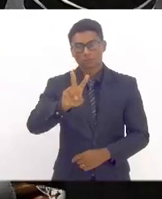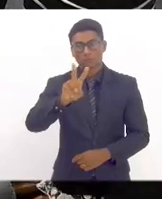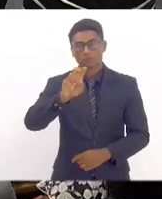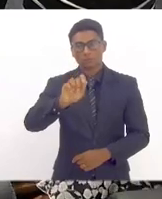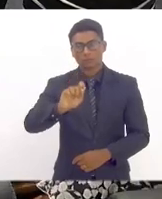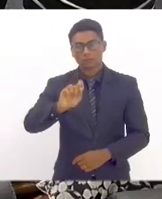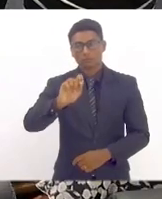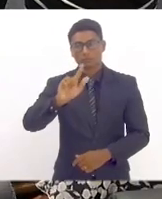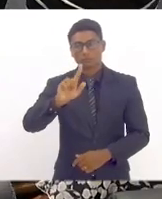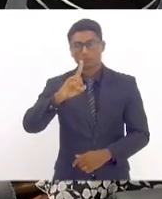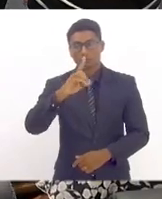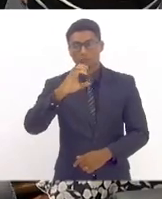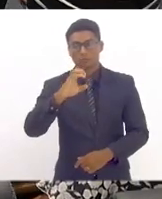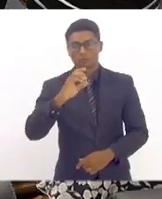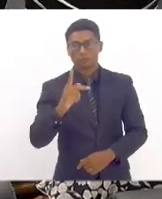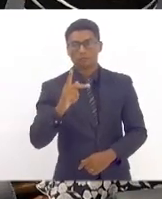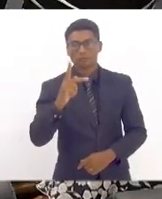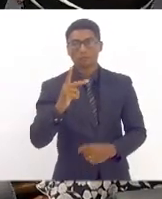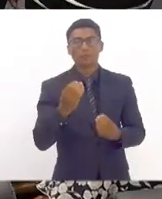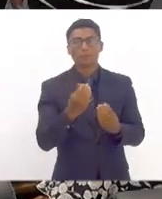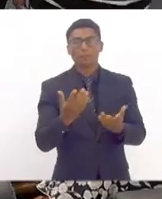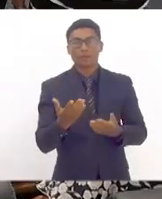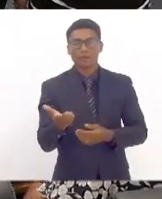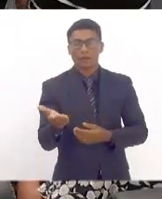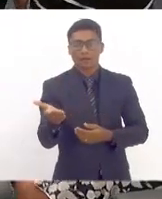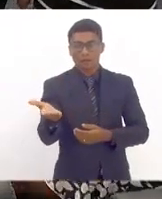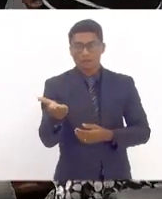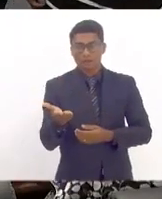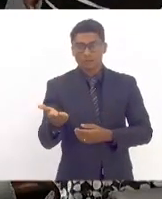para compor a mesa que comigo